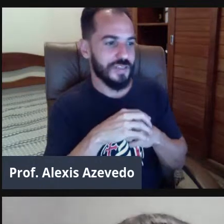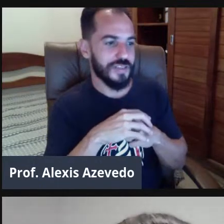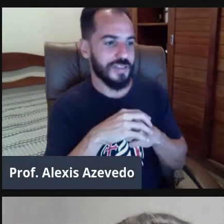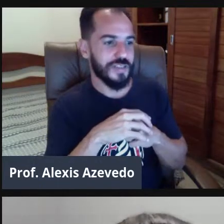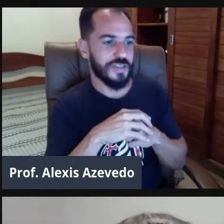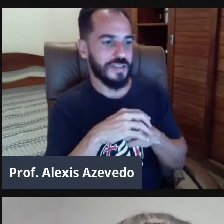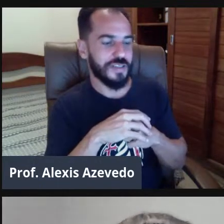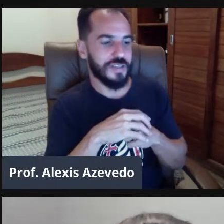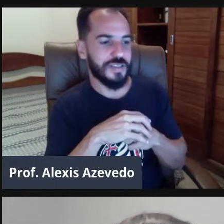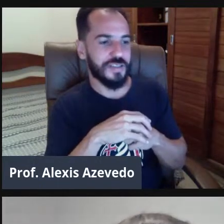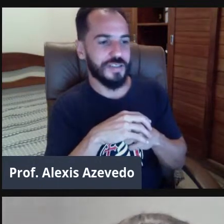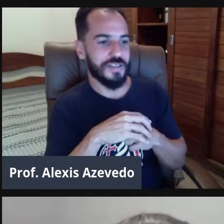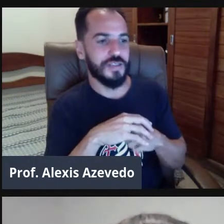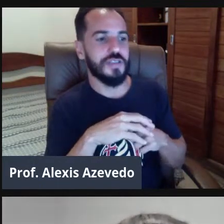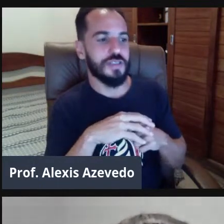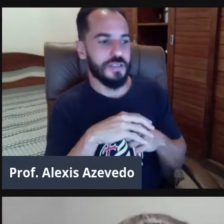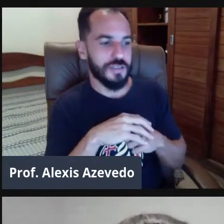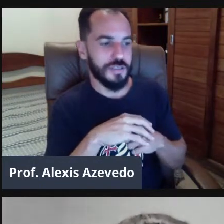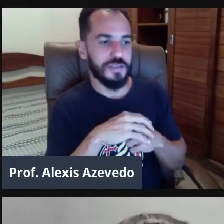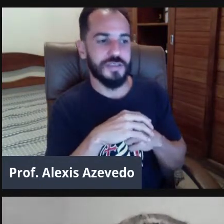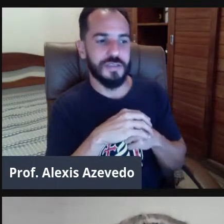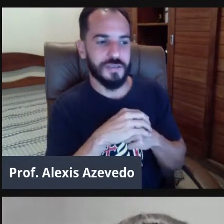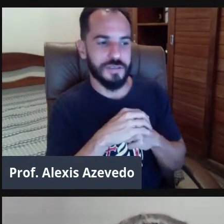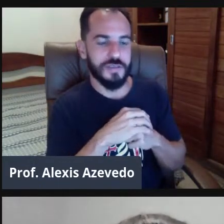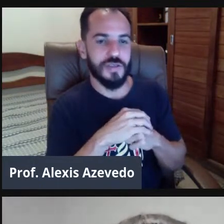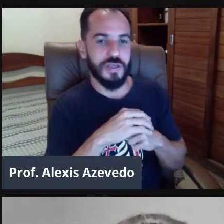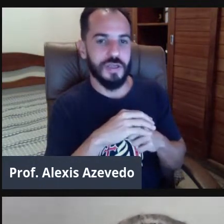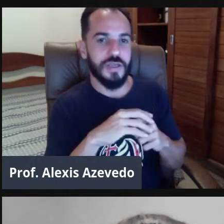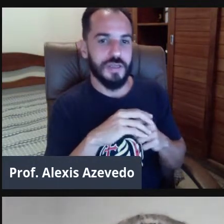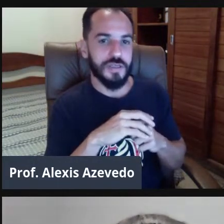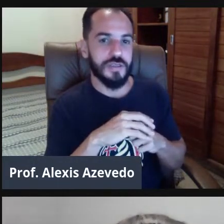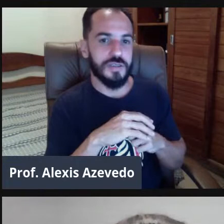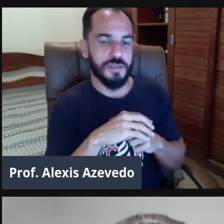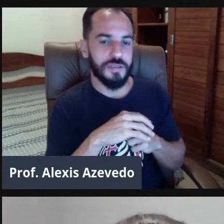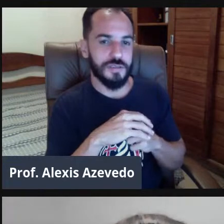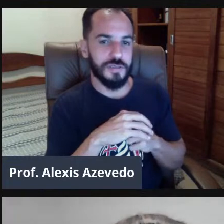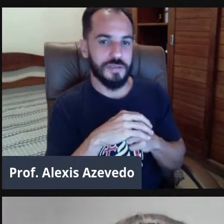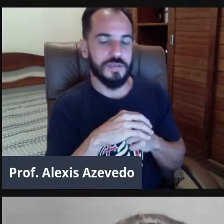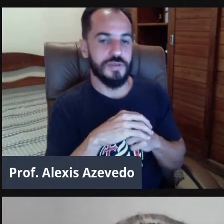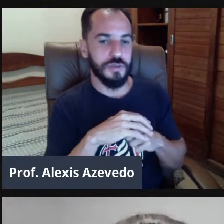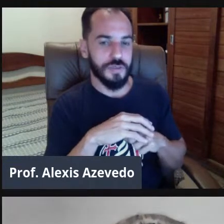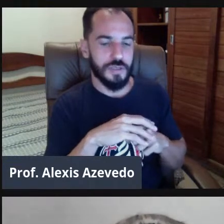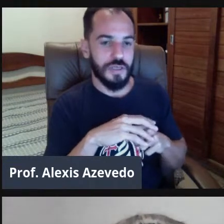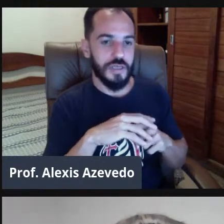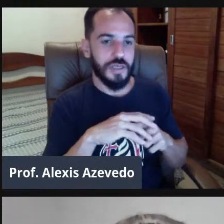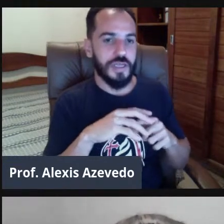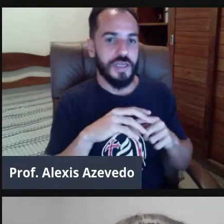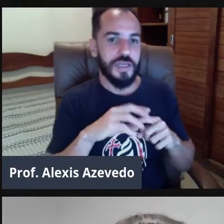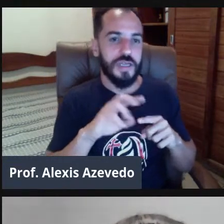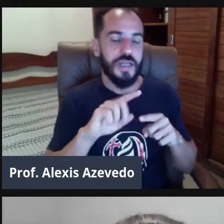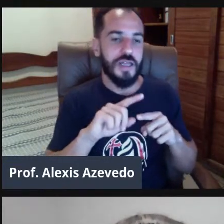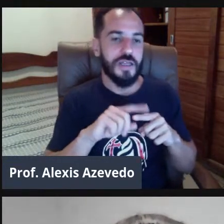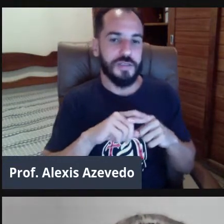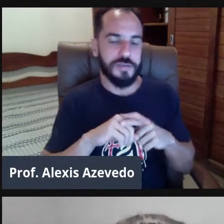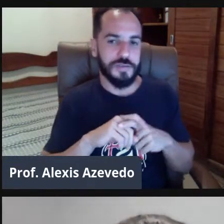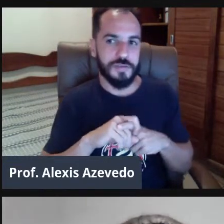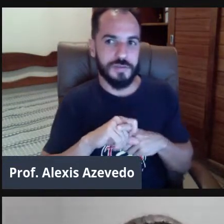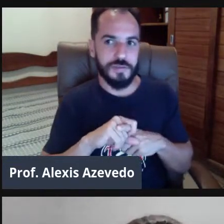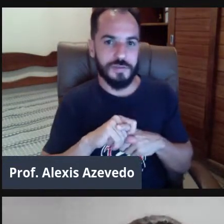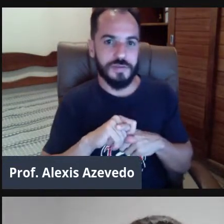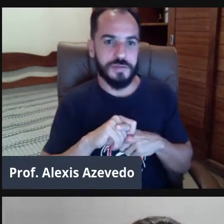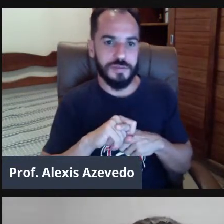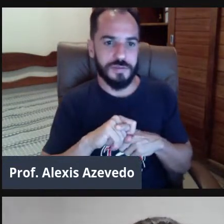das artes plásticas, mas ela pode ir além das artes plásticas, né? E talvez